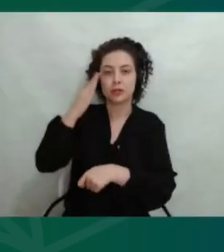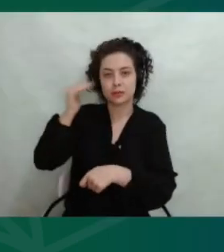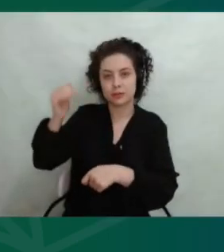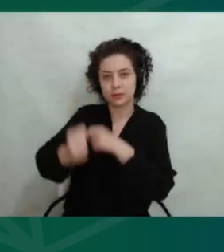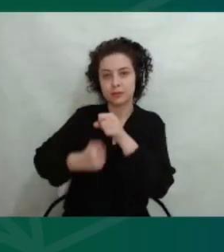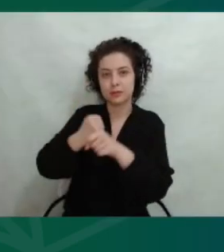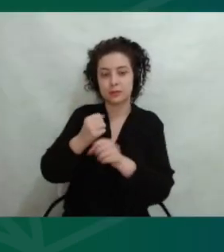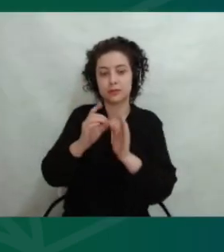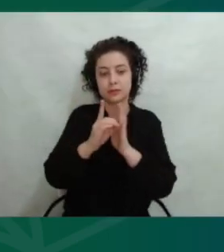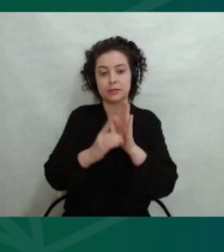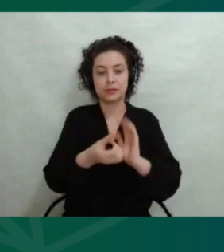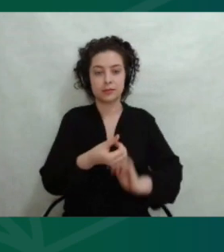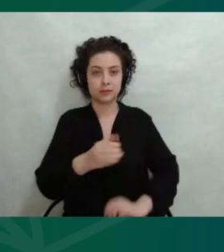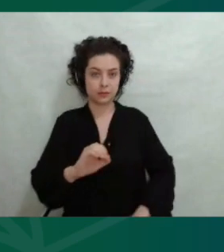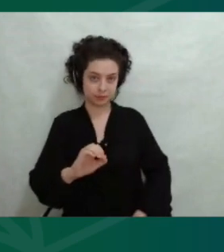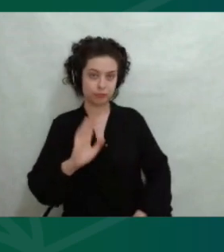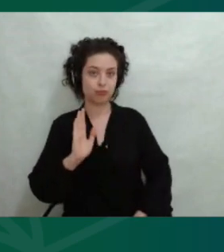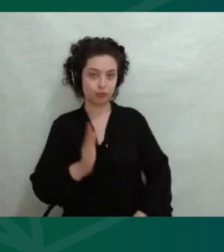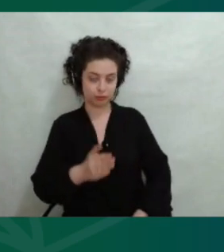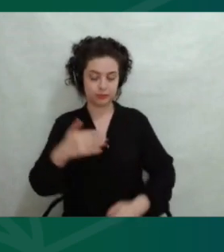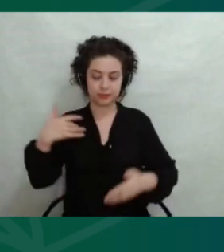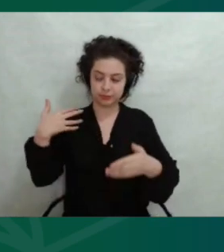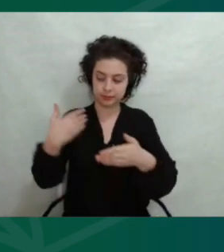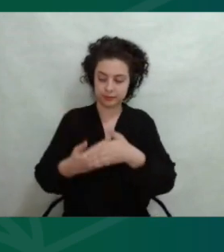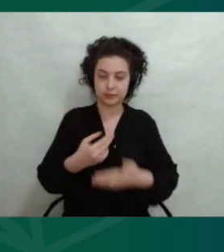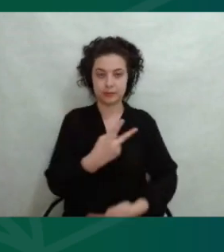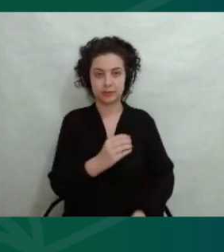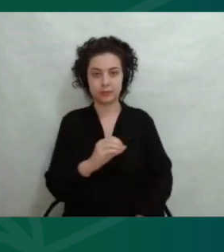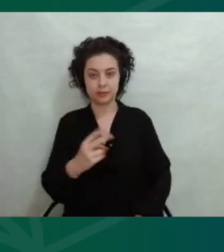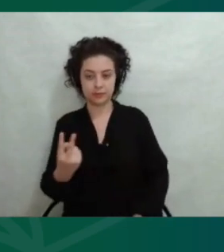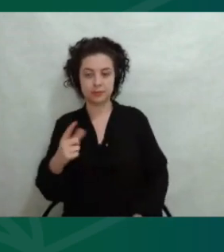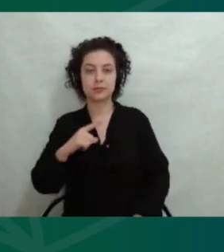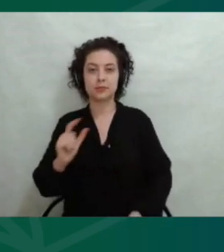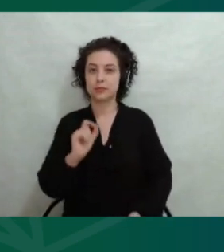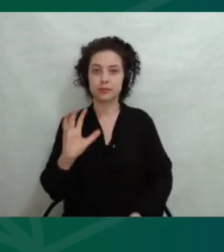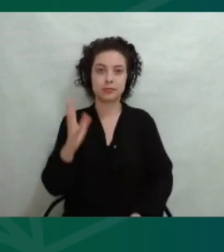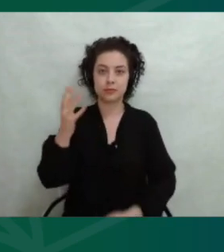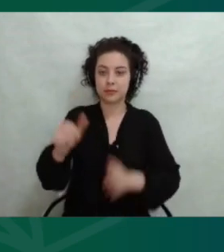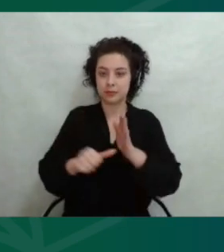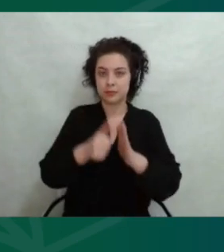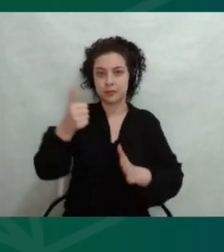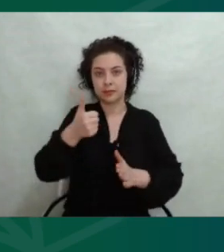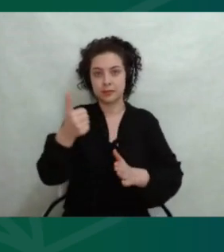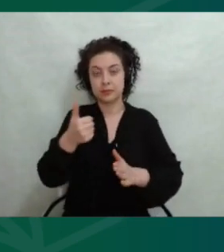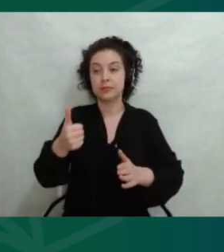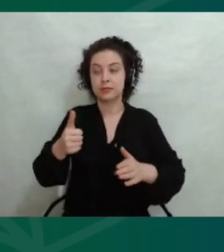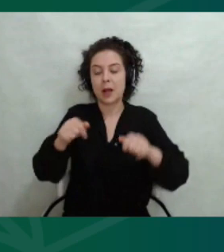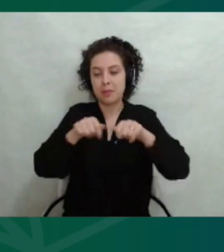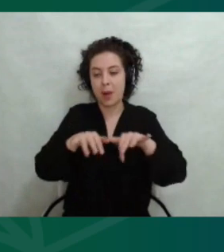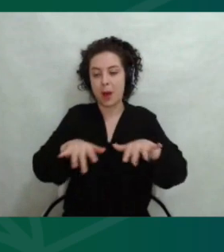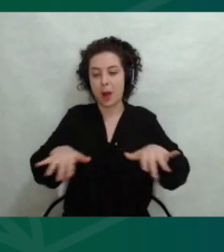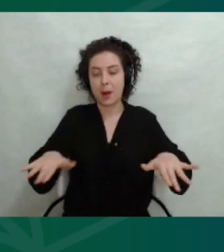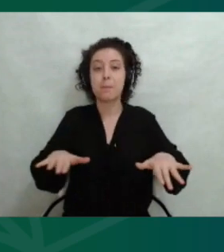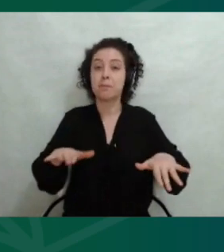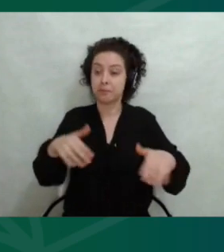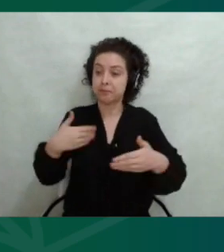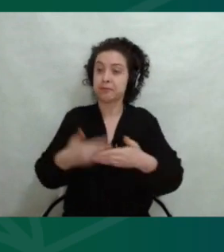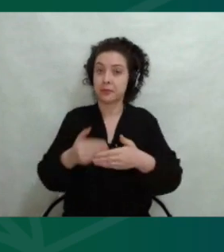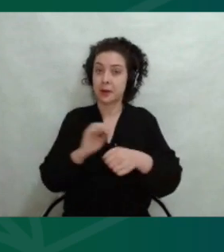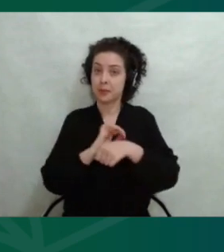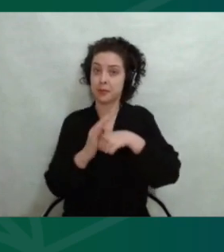60. Em 2002, nós tivemos o primeiro grande epidemia de coronavírus,